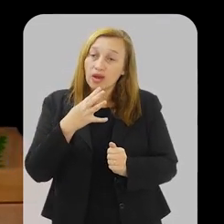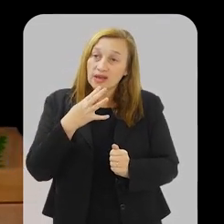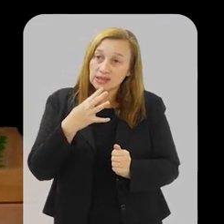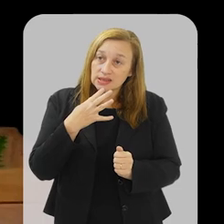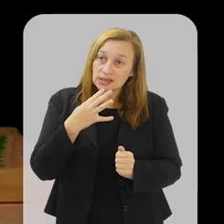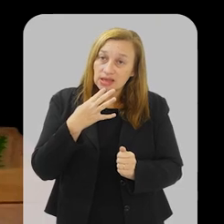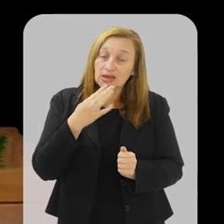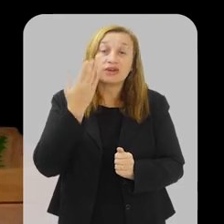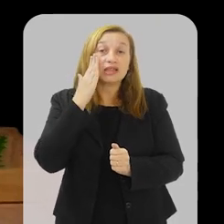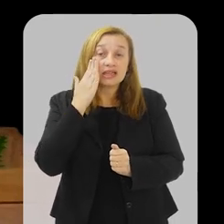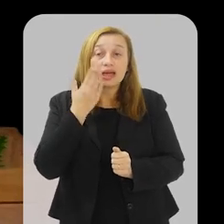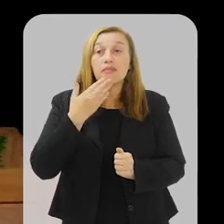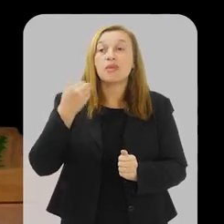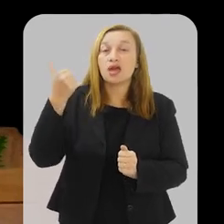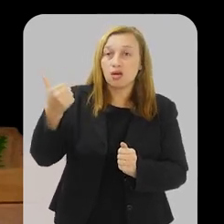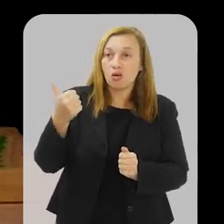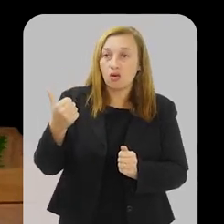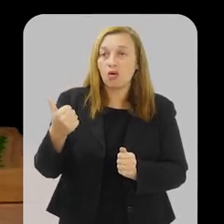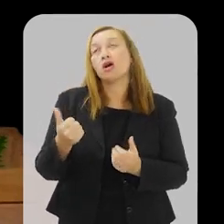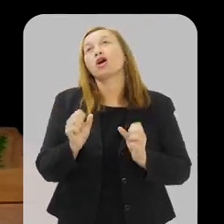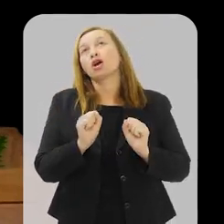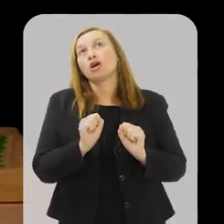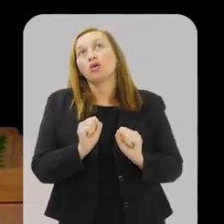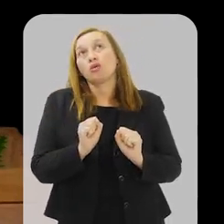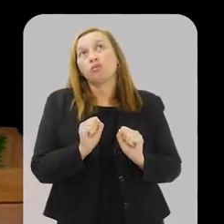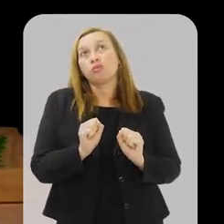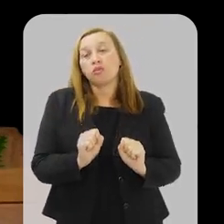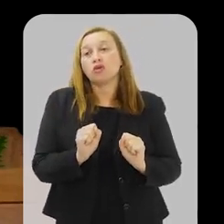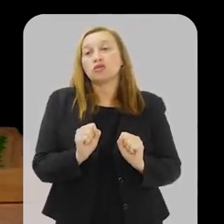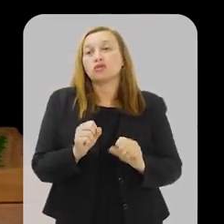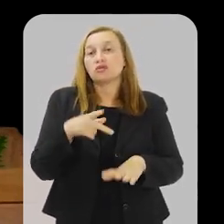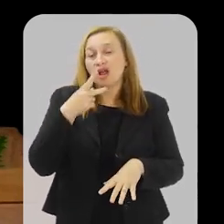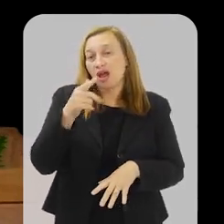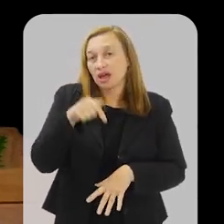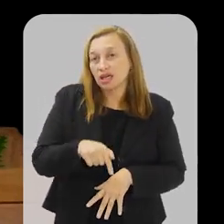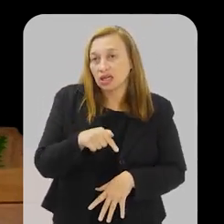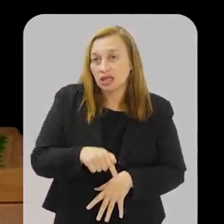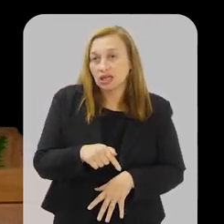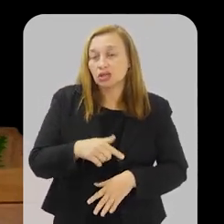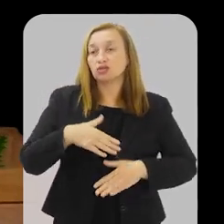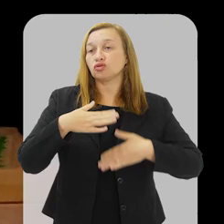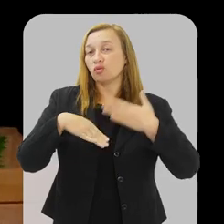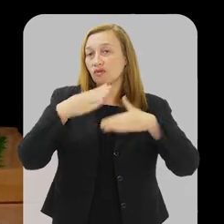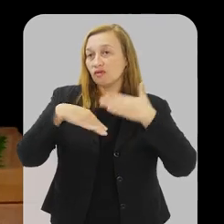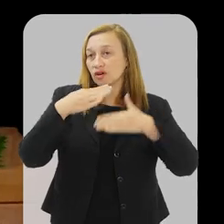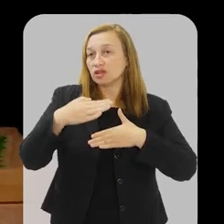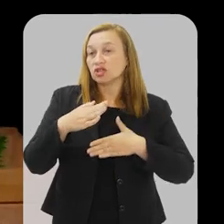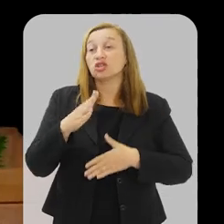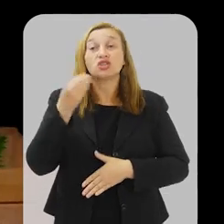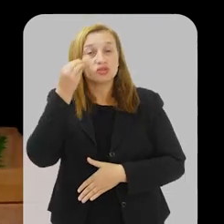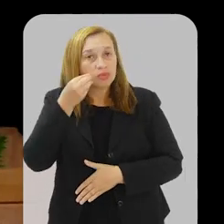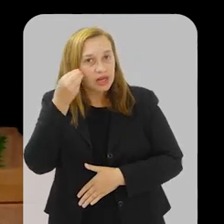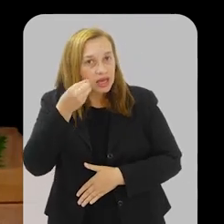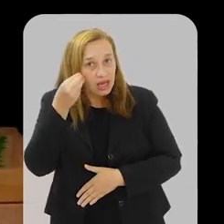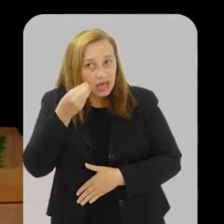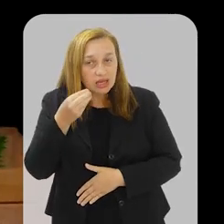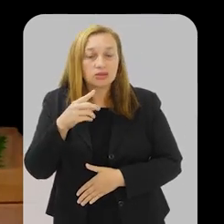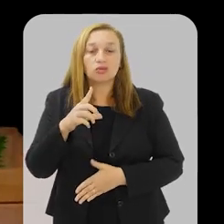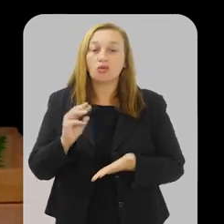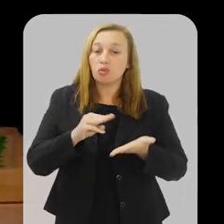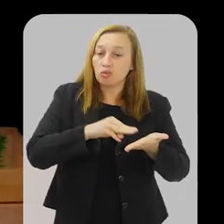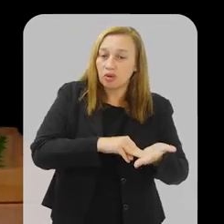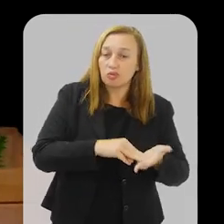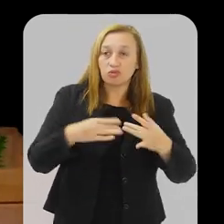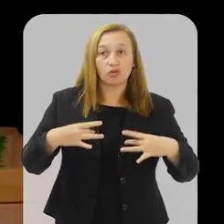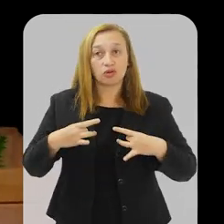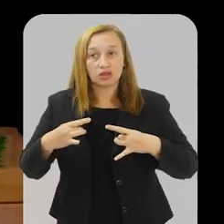tomar ciência e ter esse entendimento uma prova que eu posso eh colocar aqui de um grande avanço